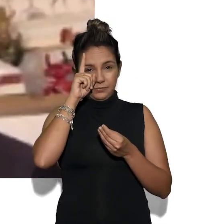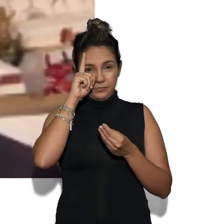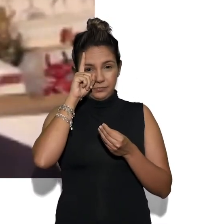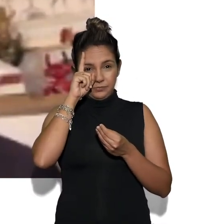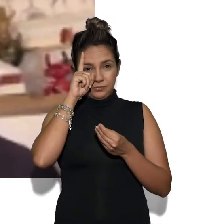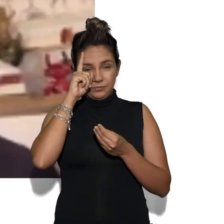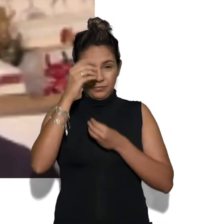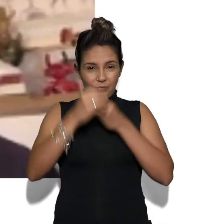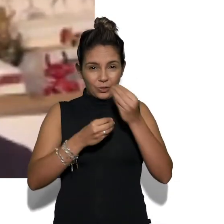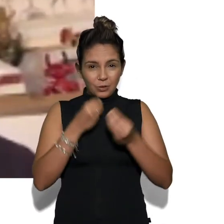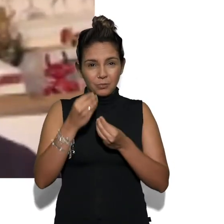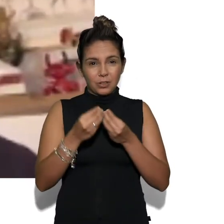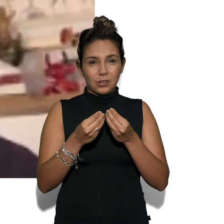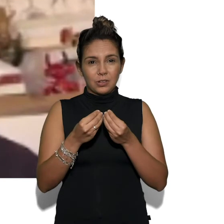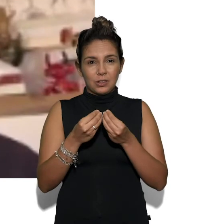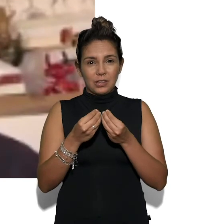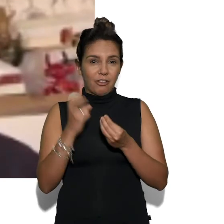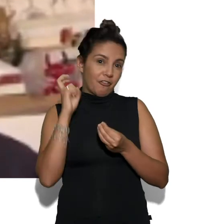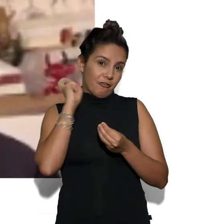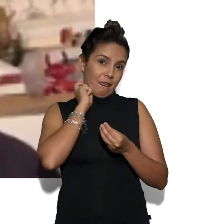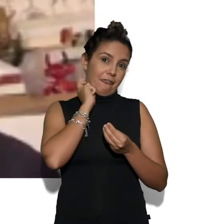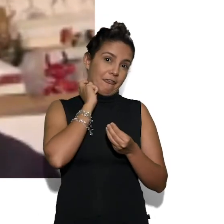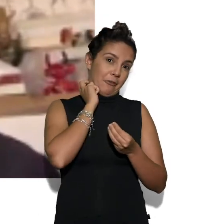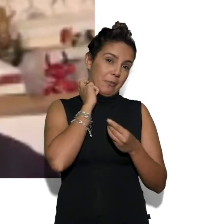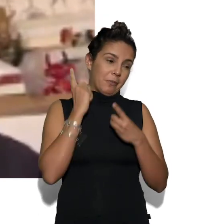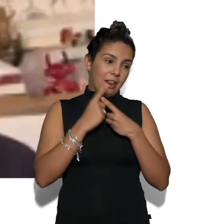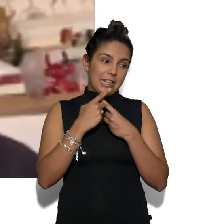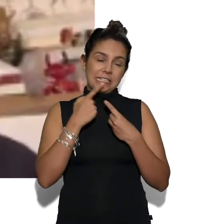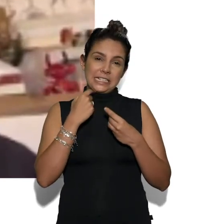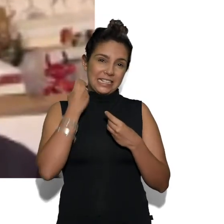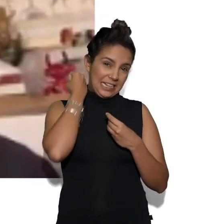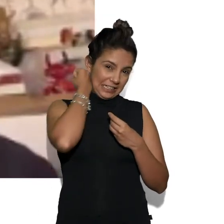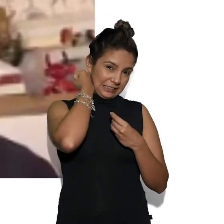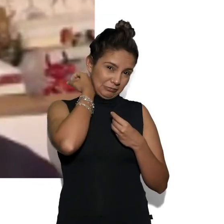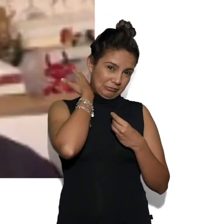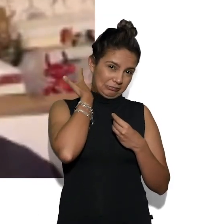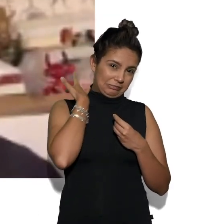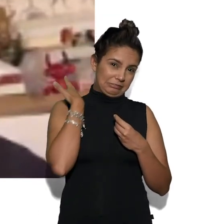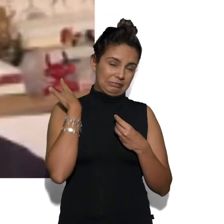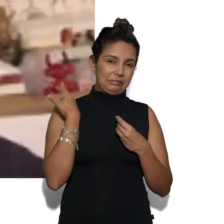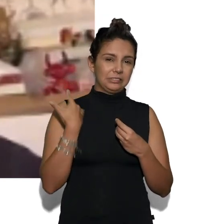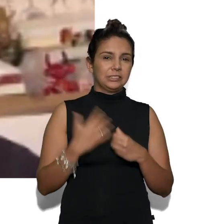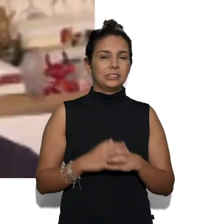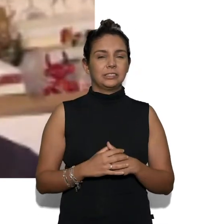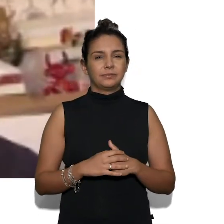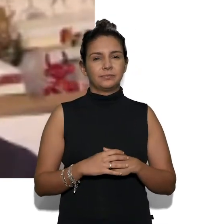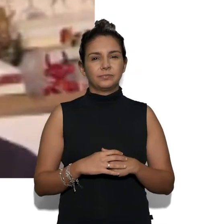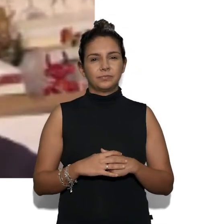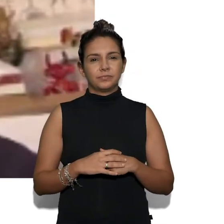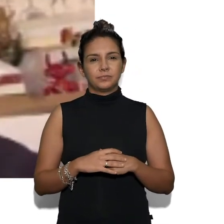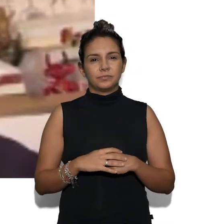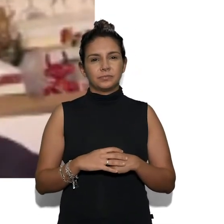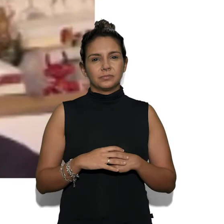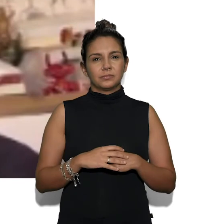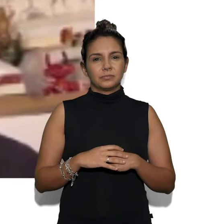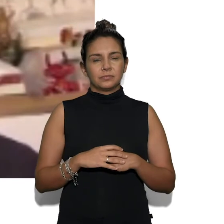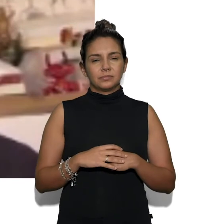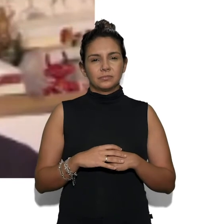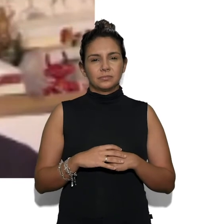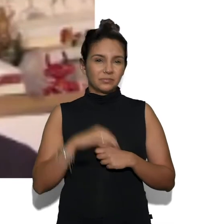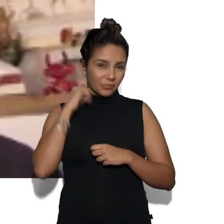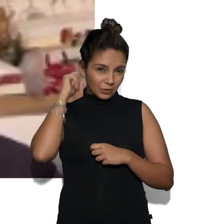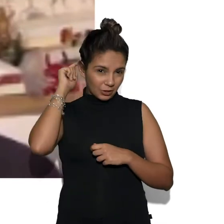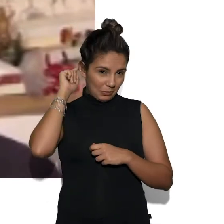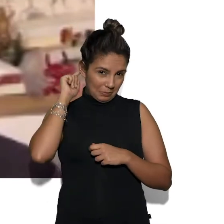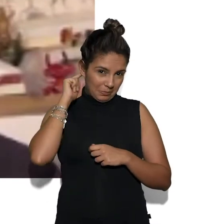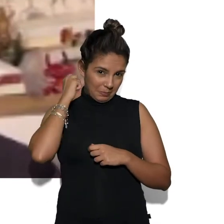como se tivéssemos sido mordidos por vampiros, porque vínhamos com o fio de sangue ressequido no